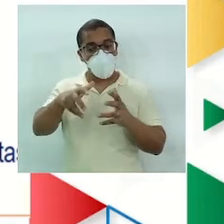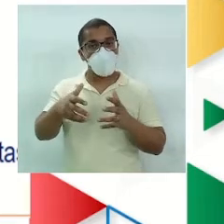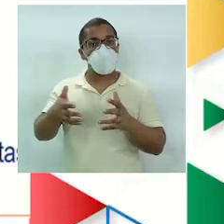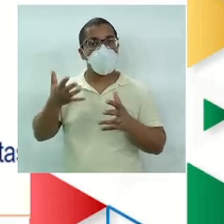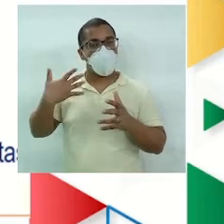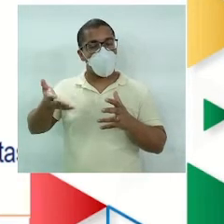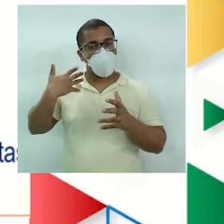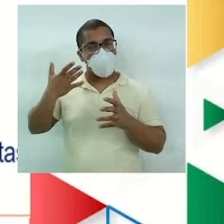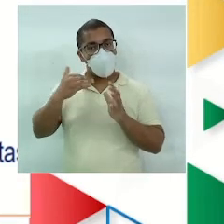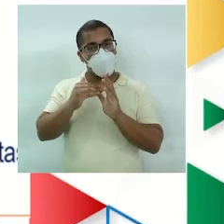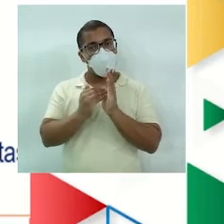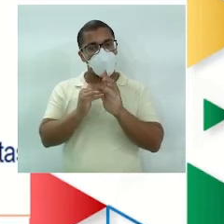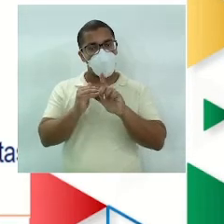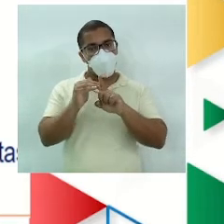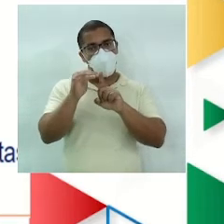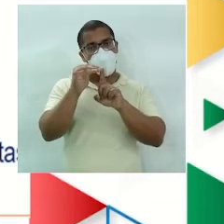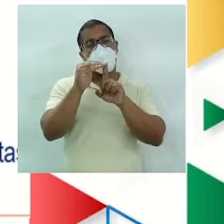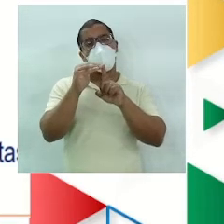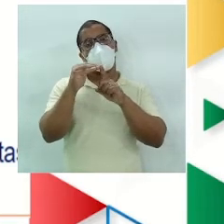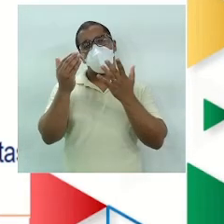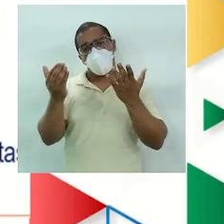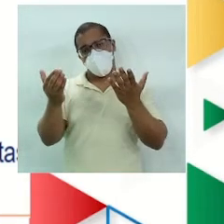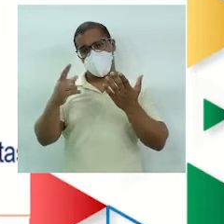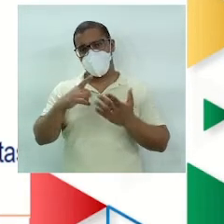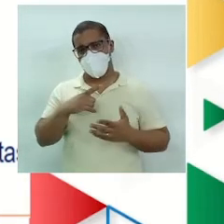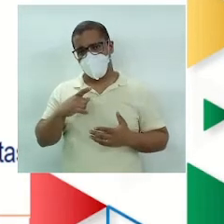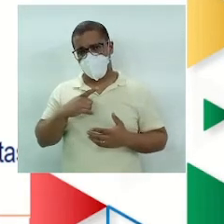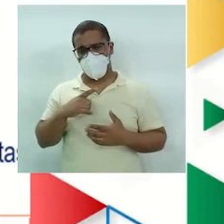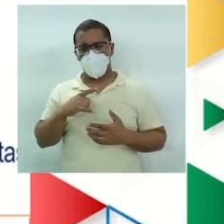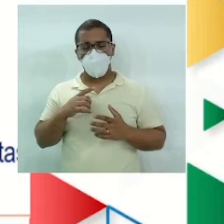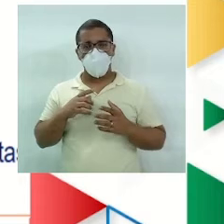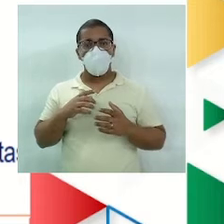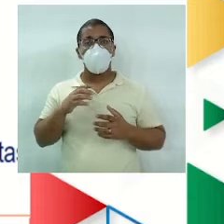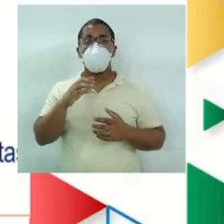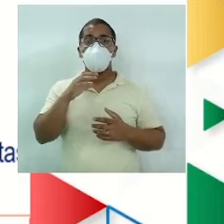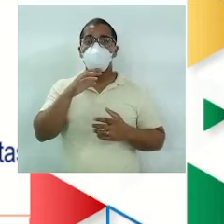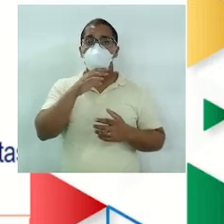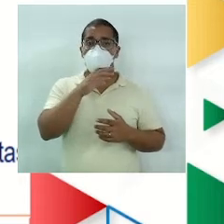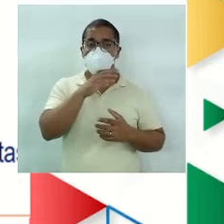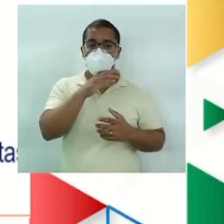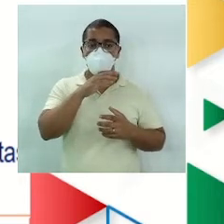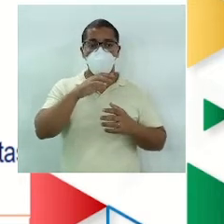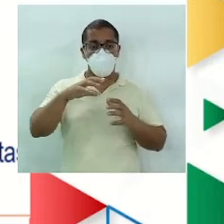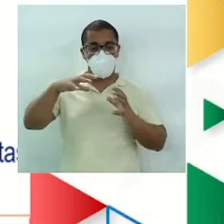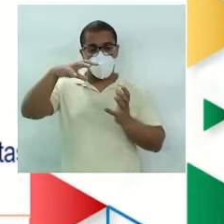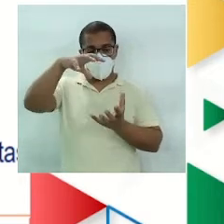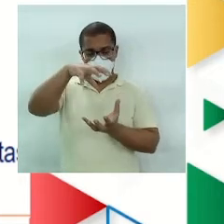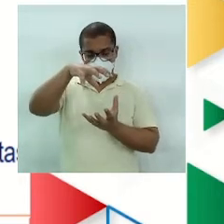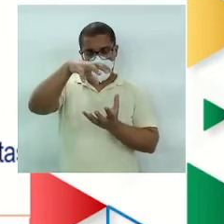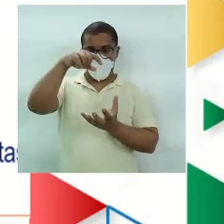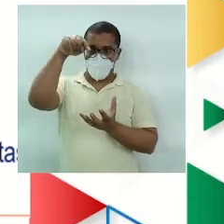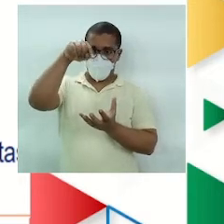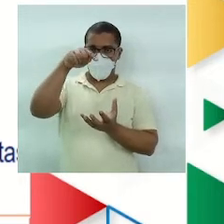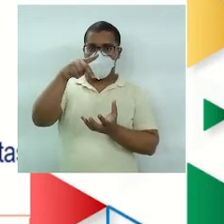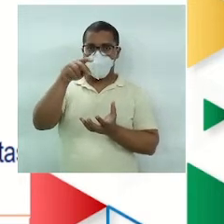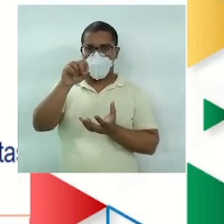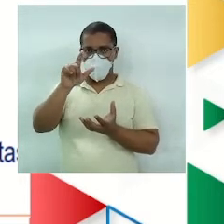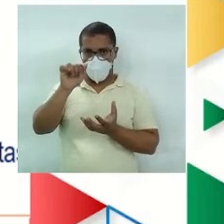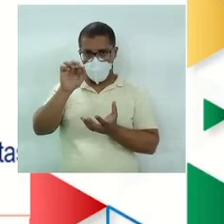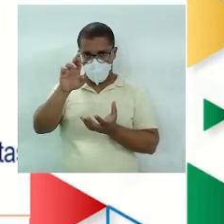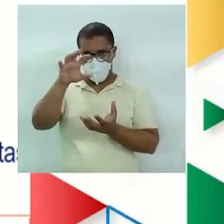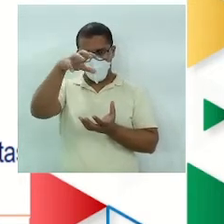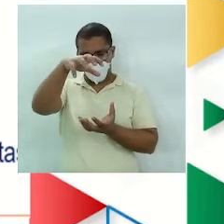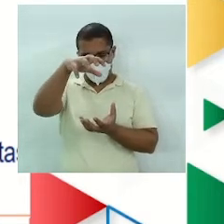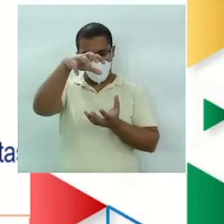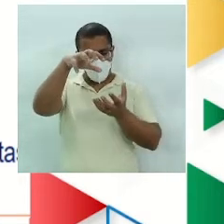da Terra resultará dos seguintes efeitos, tá certo? Um efeito de aquecimento das regiões polares, ocasionando um aumento do nível do